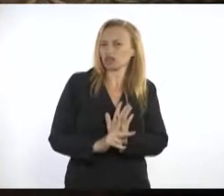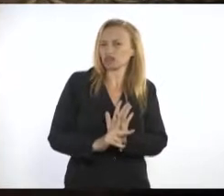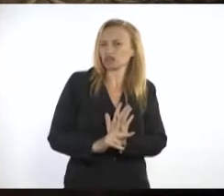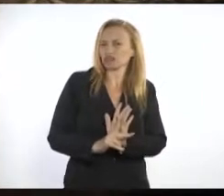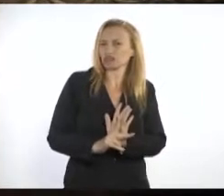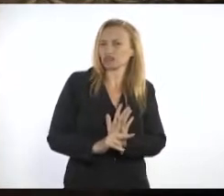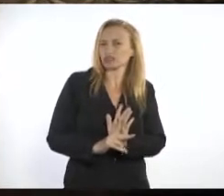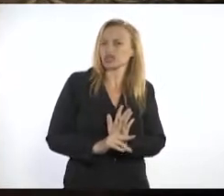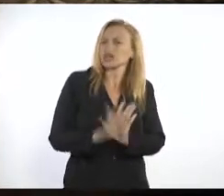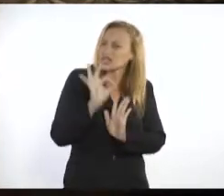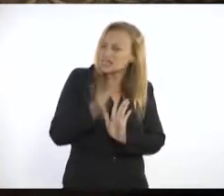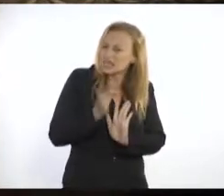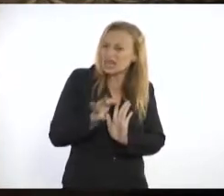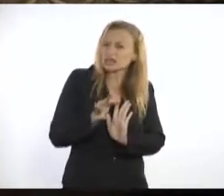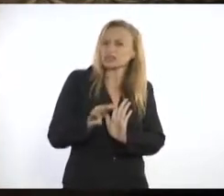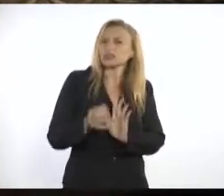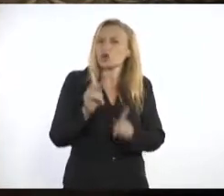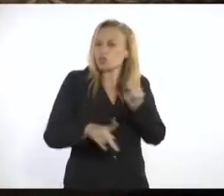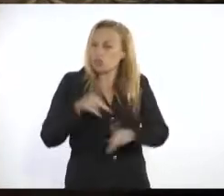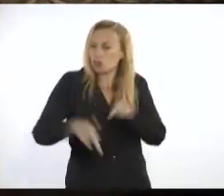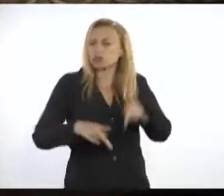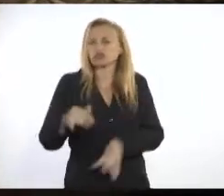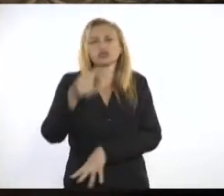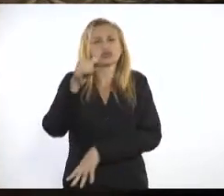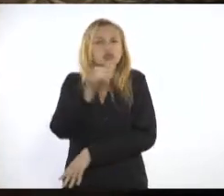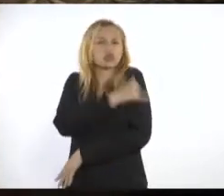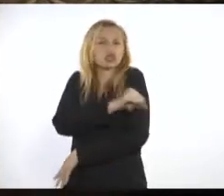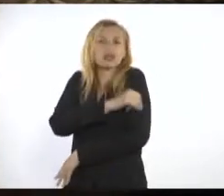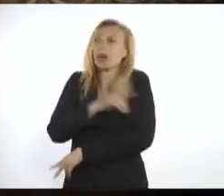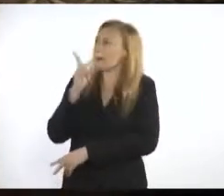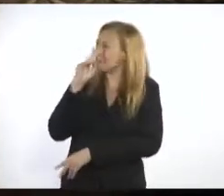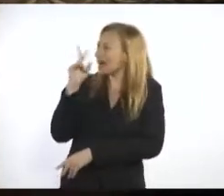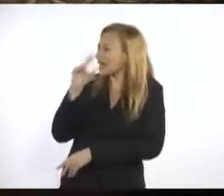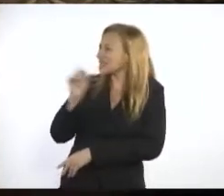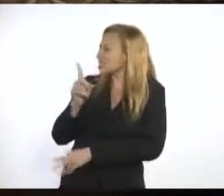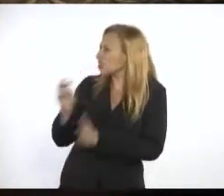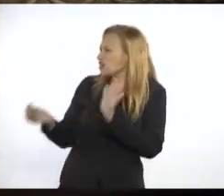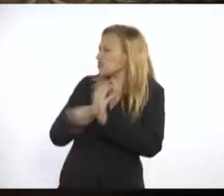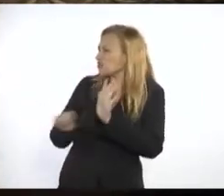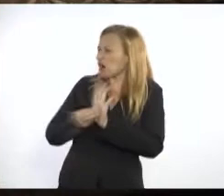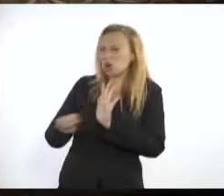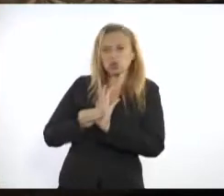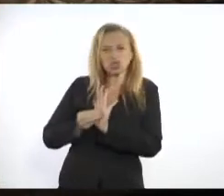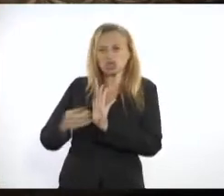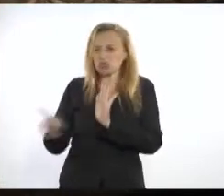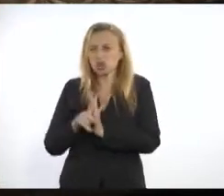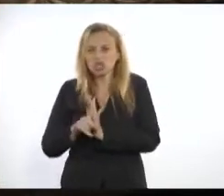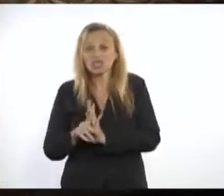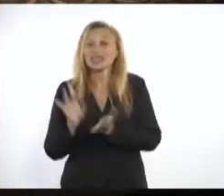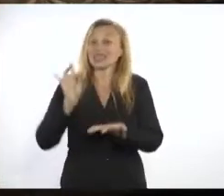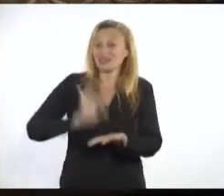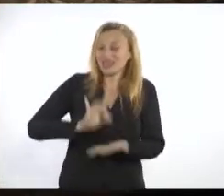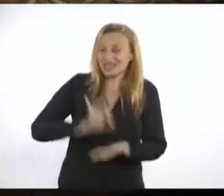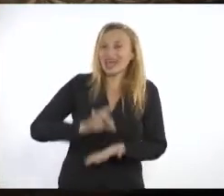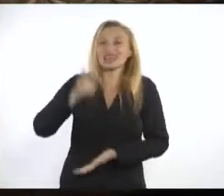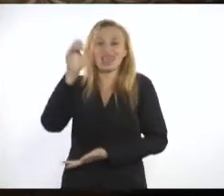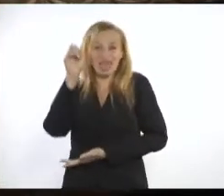concretos para a população do Rio de Janeiro. Mas me parece que isso não é falta de projeto. Na verdade, o projeto